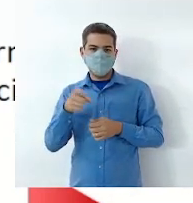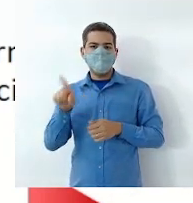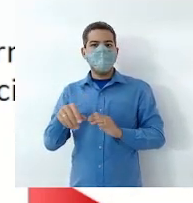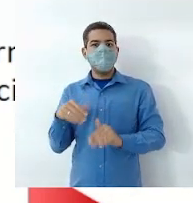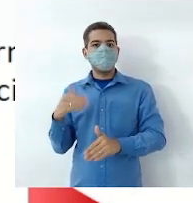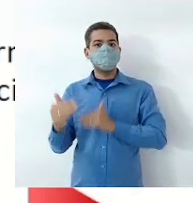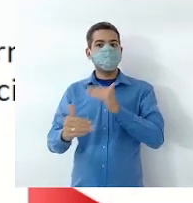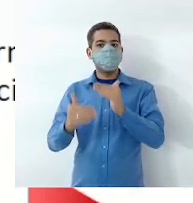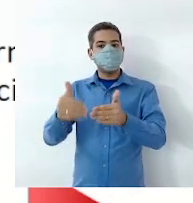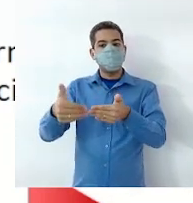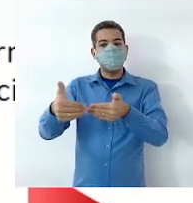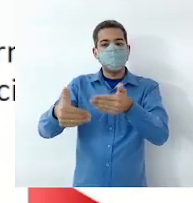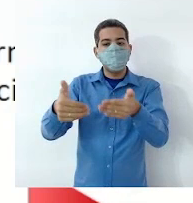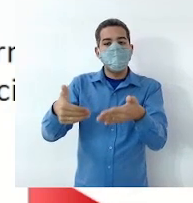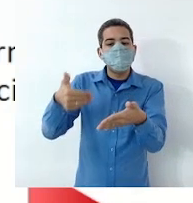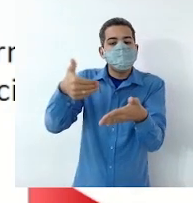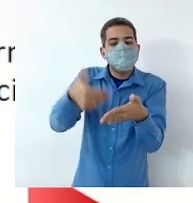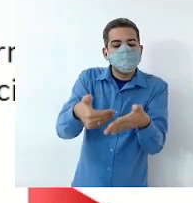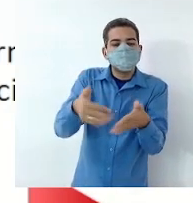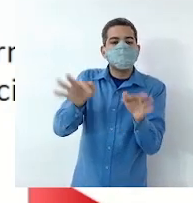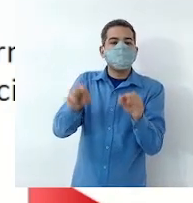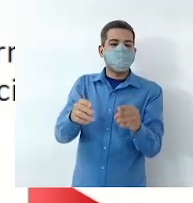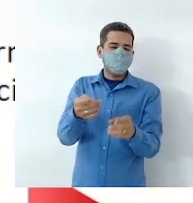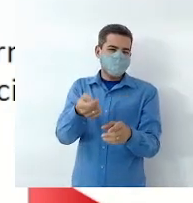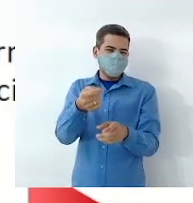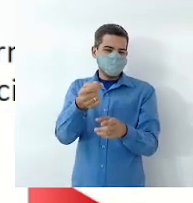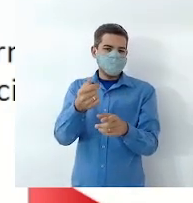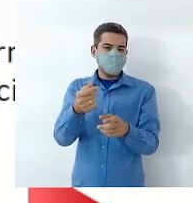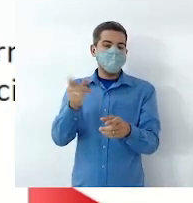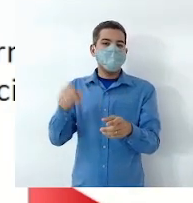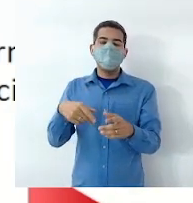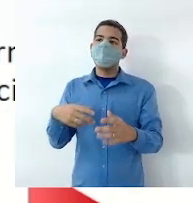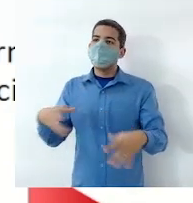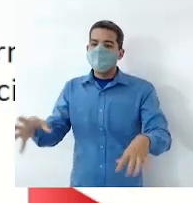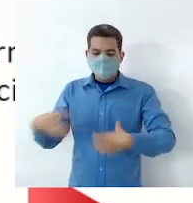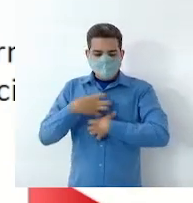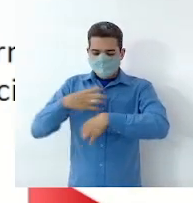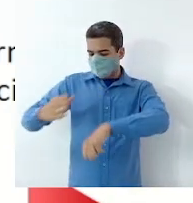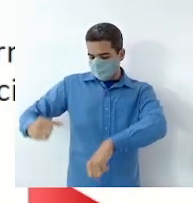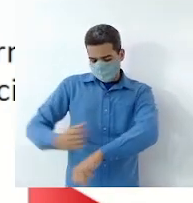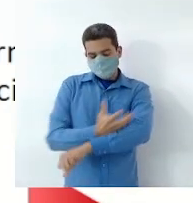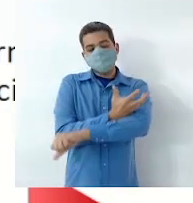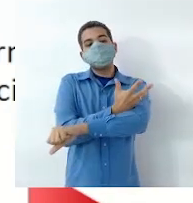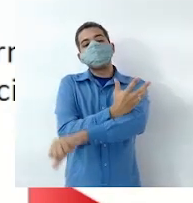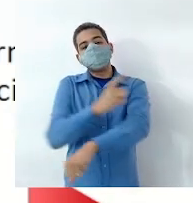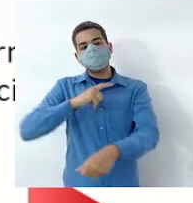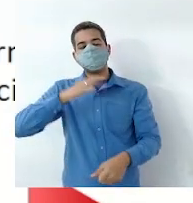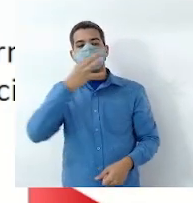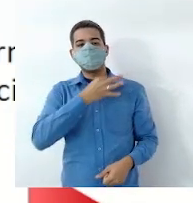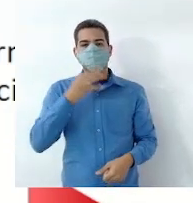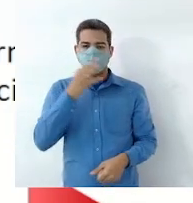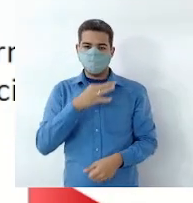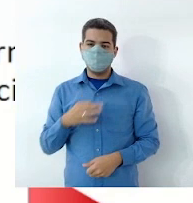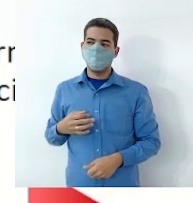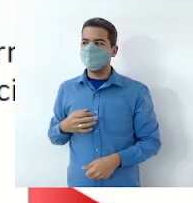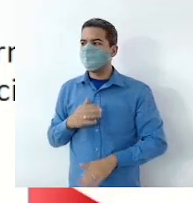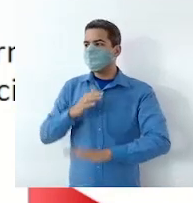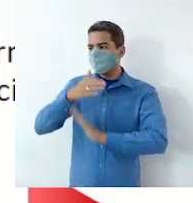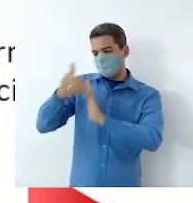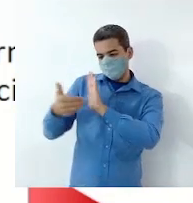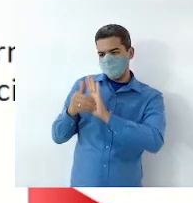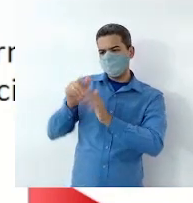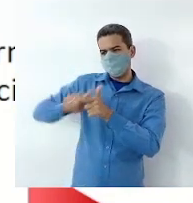desenvolvimento da história que designa o momento mais emocionante da nossa narrativa. É quando todos